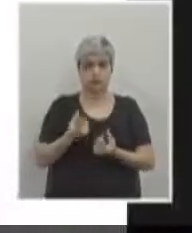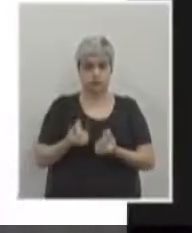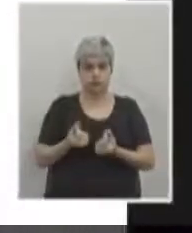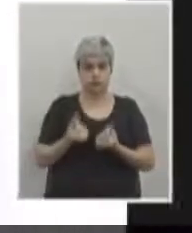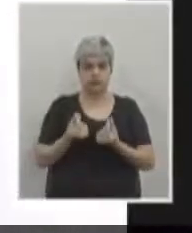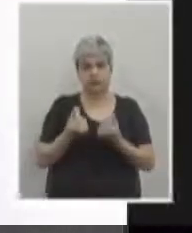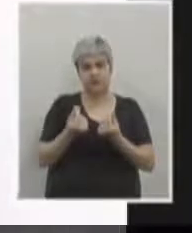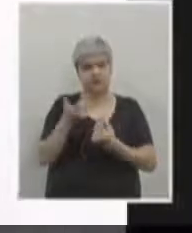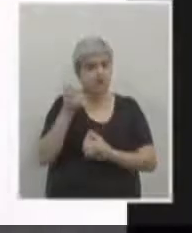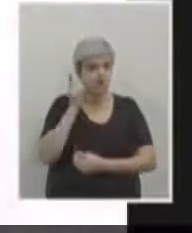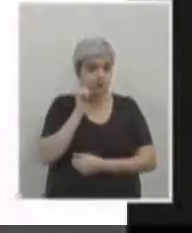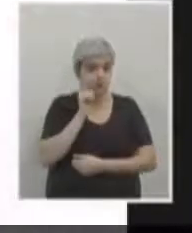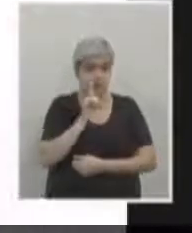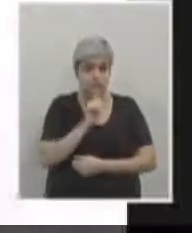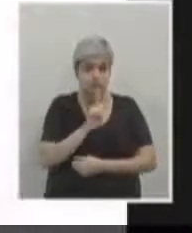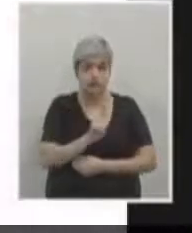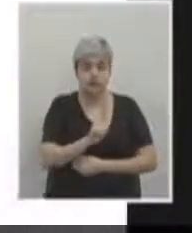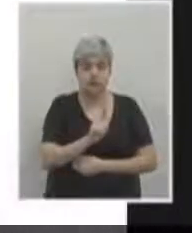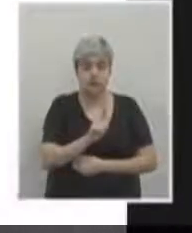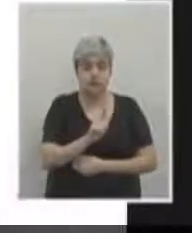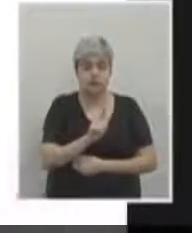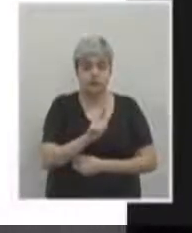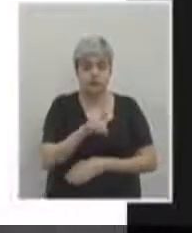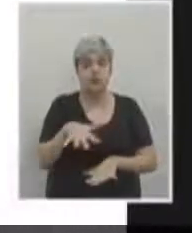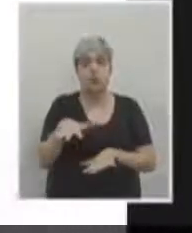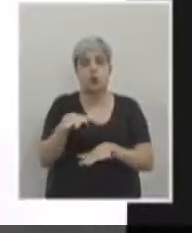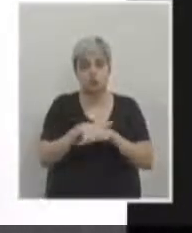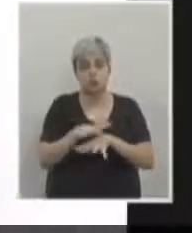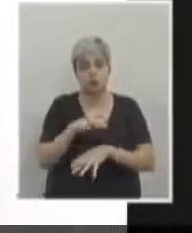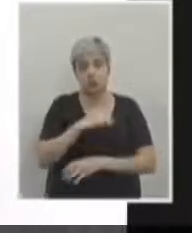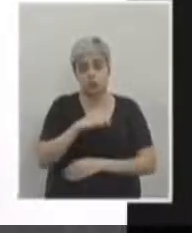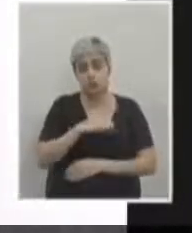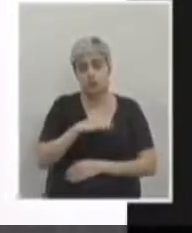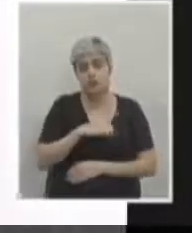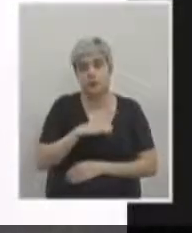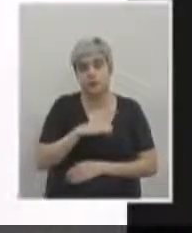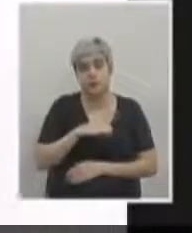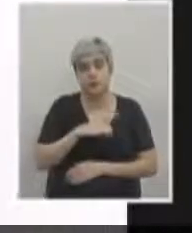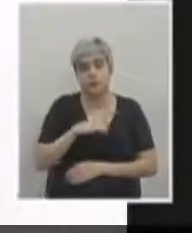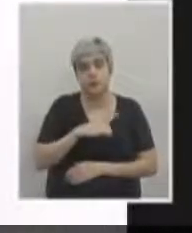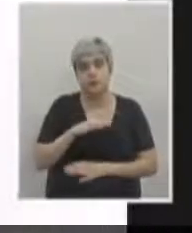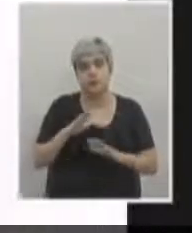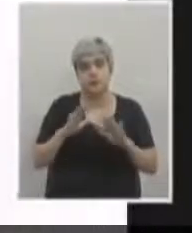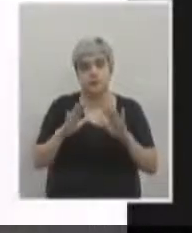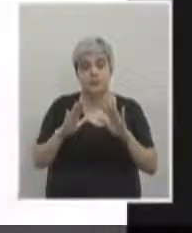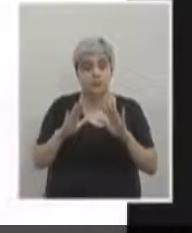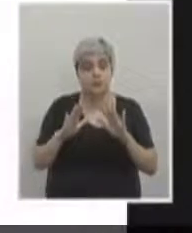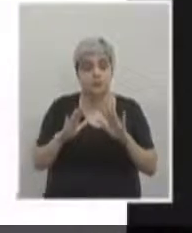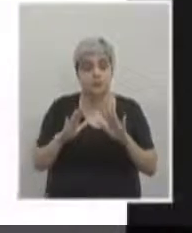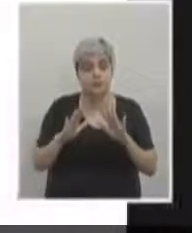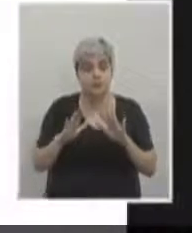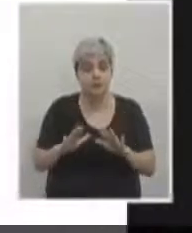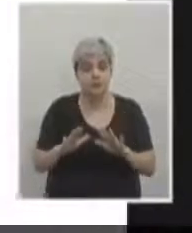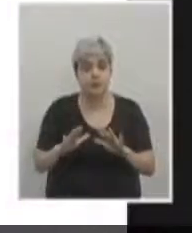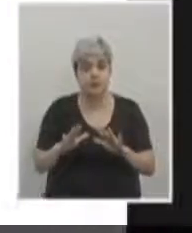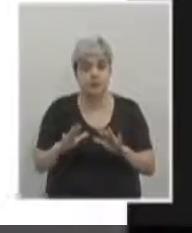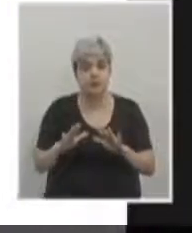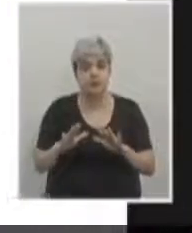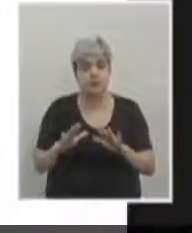para o professor regente de turma. Existia dobra de turno. Quando veio a lei complementar 64, a questão